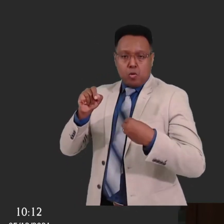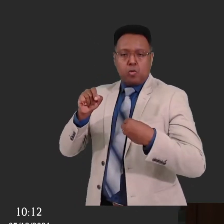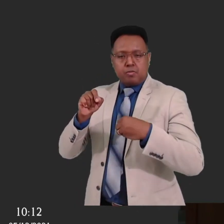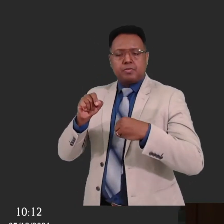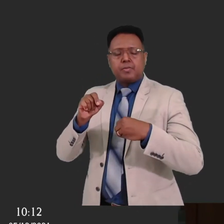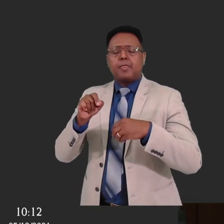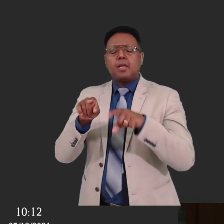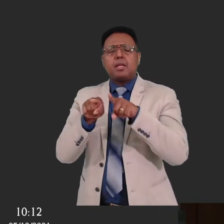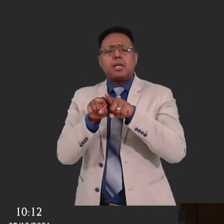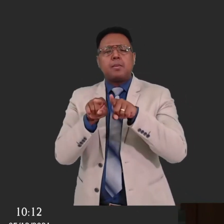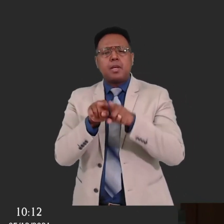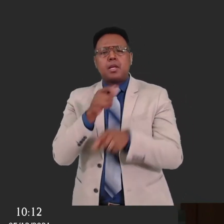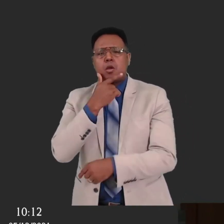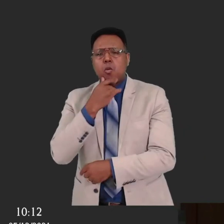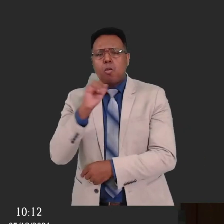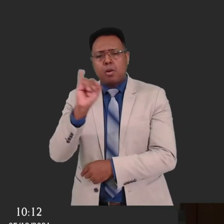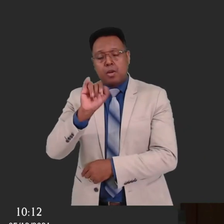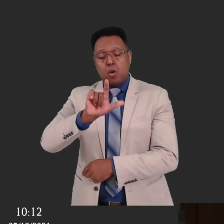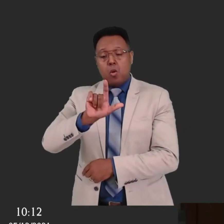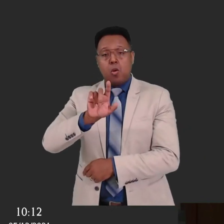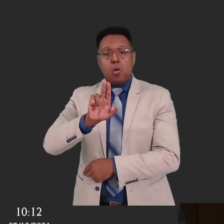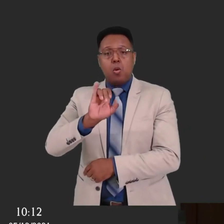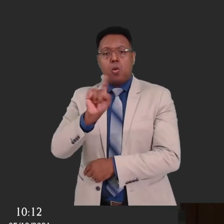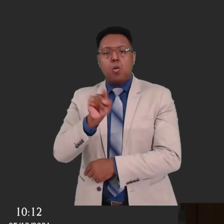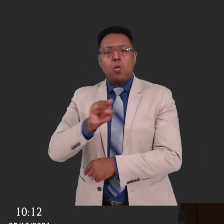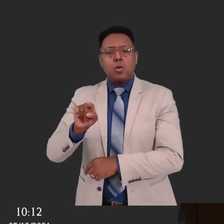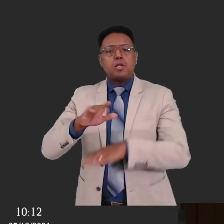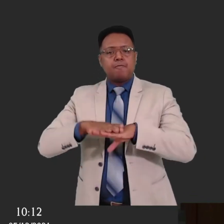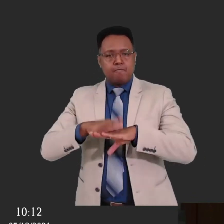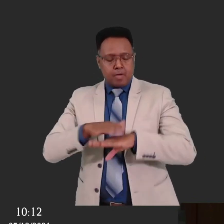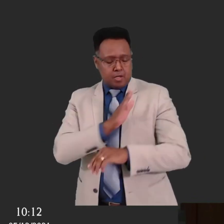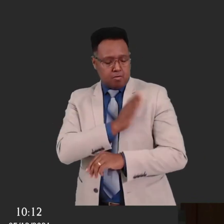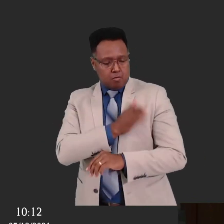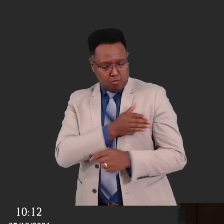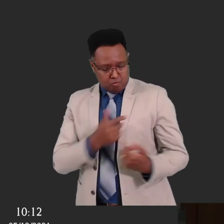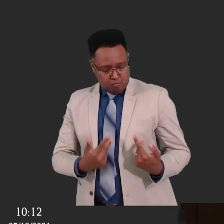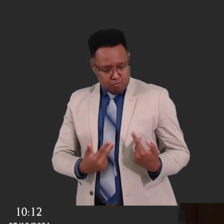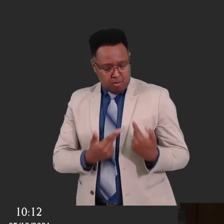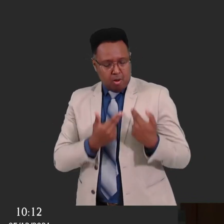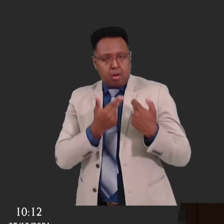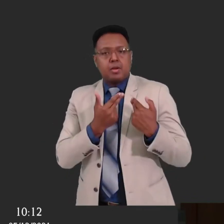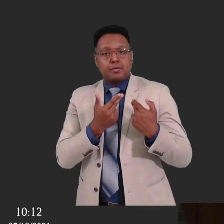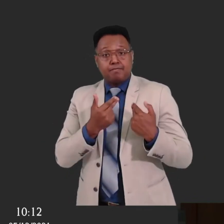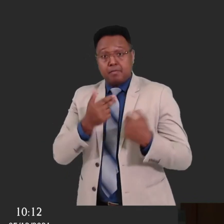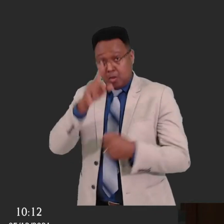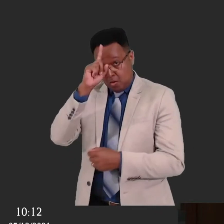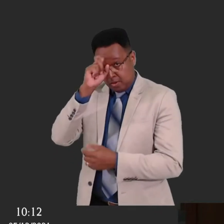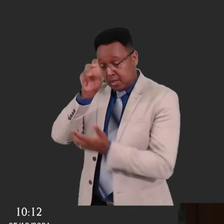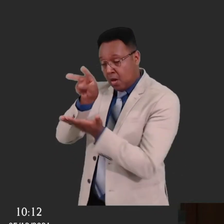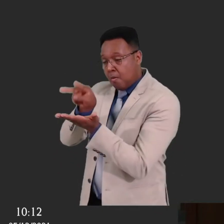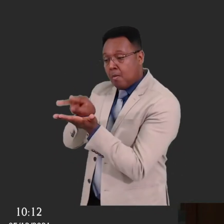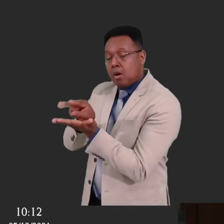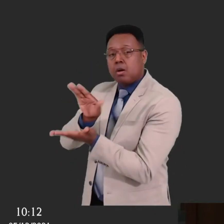Luiz Terence, cooperador do Jardim Ester, passou por cirurgia cardíaca, está internado. Também roga nossas